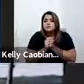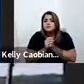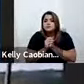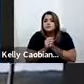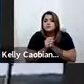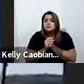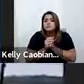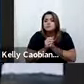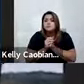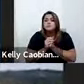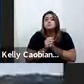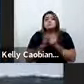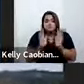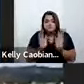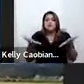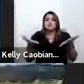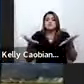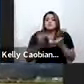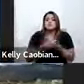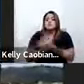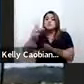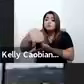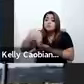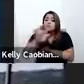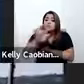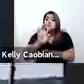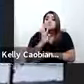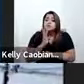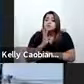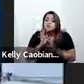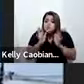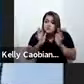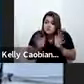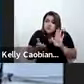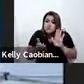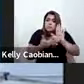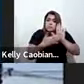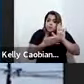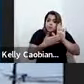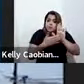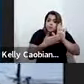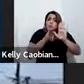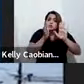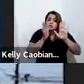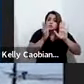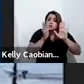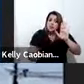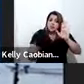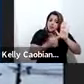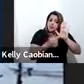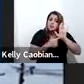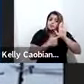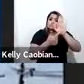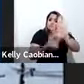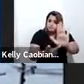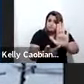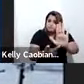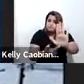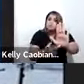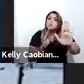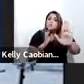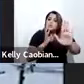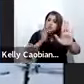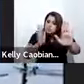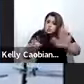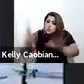já conhecem a proposta que a empresa e o sindicato mandou. Todo mundo conhece aqui, já conhece?